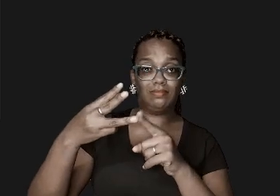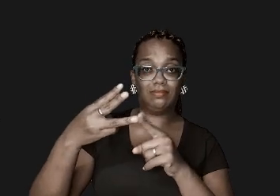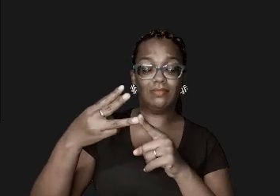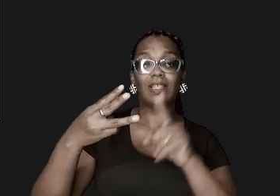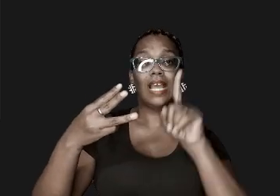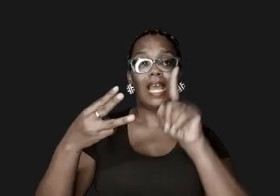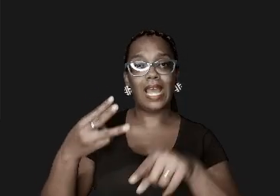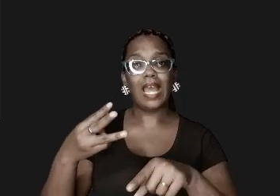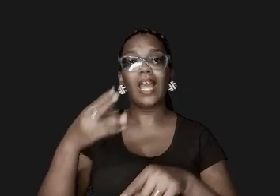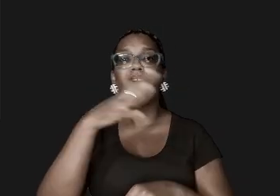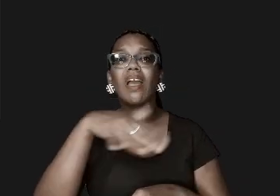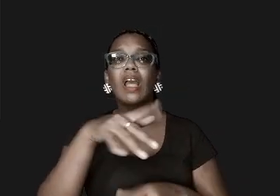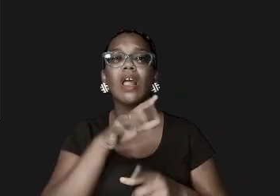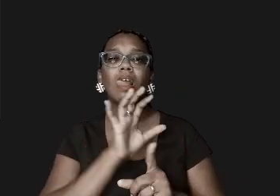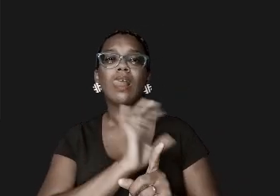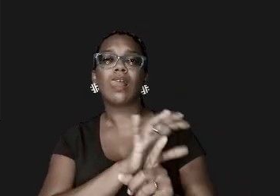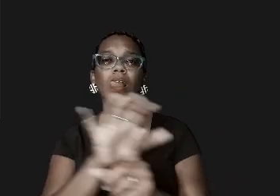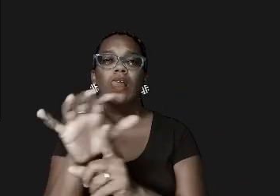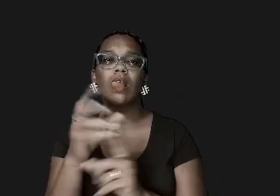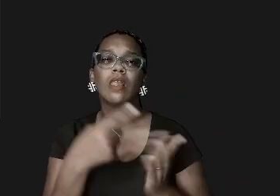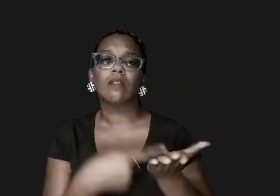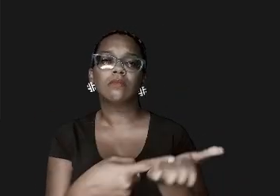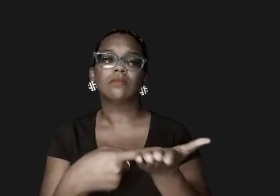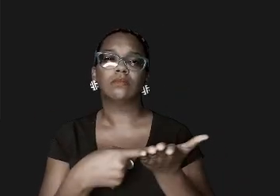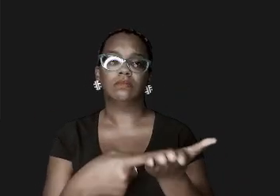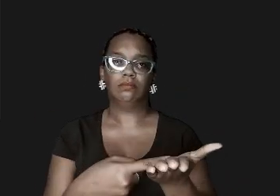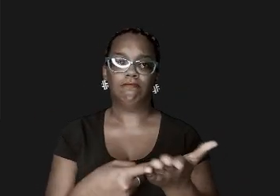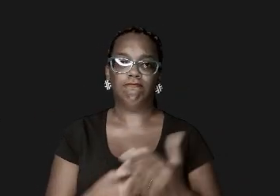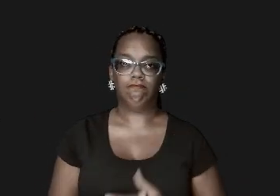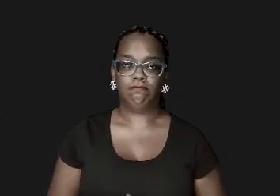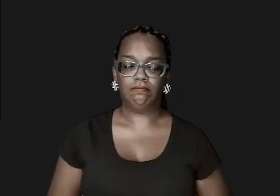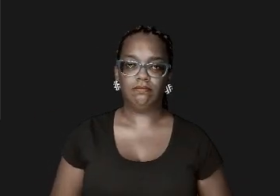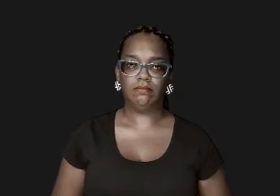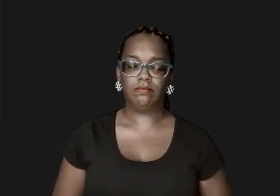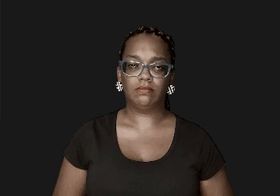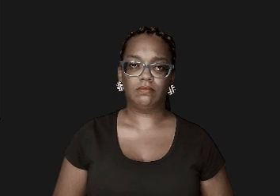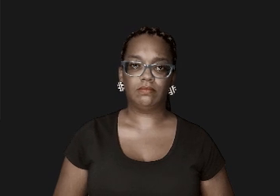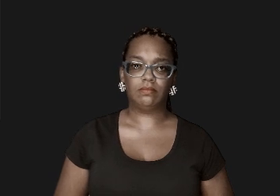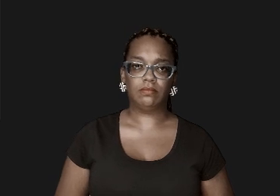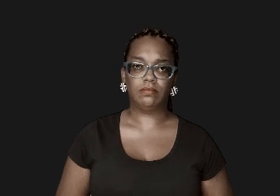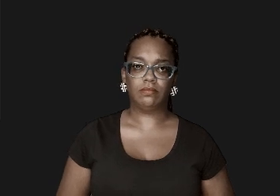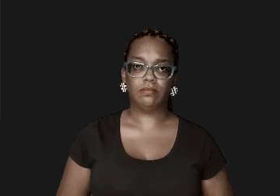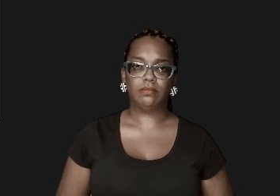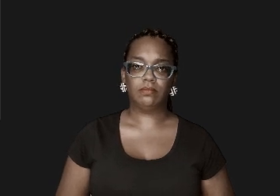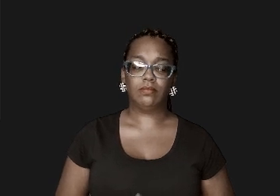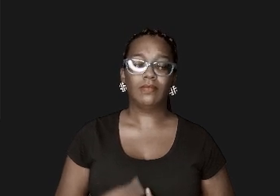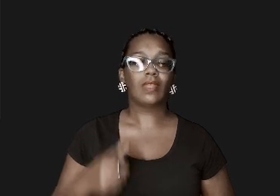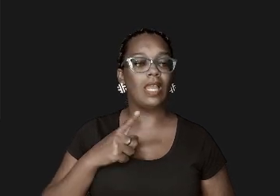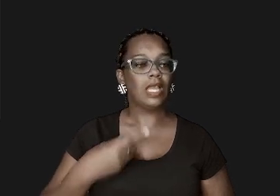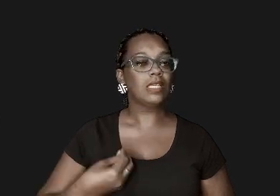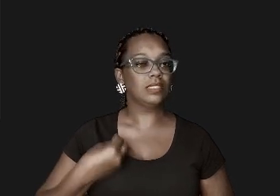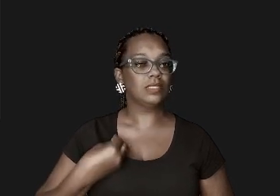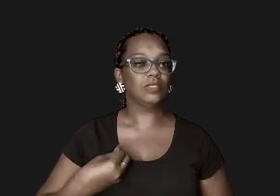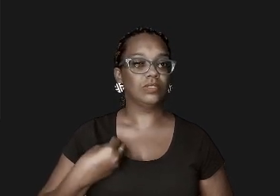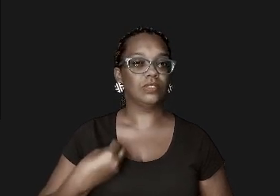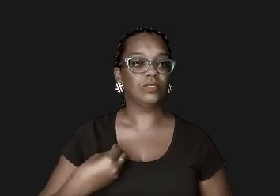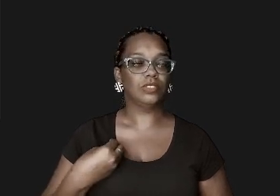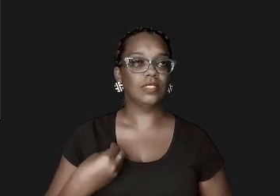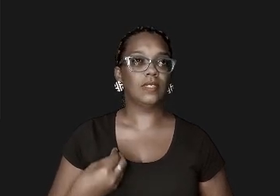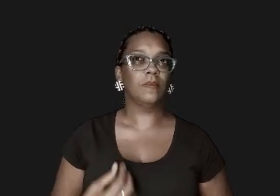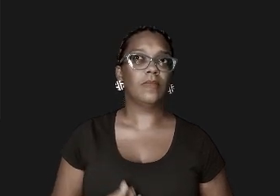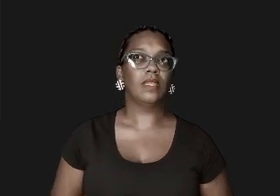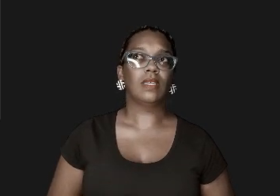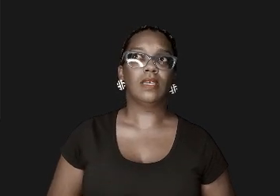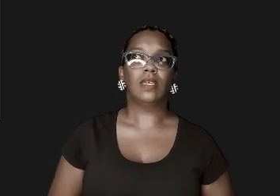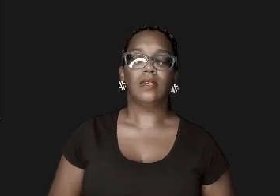artifício tem o objetivo de alterar a cotação de um valor imobiliário e três terceiros sejam por eles induzidos a